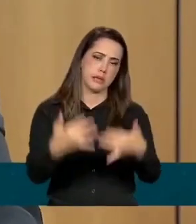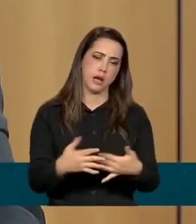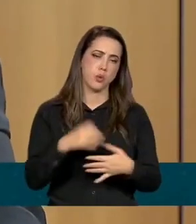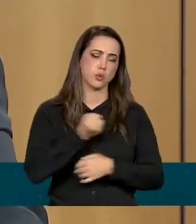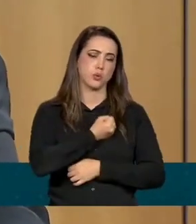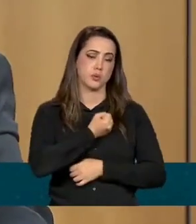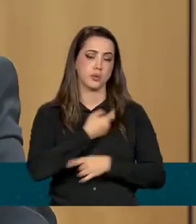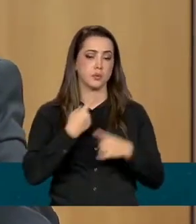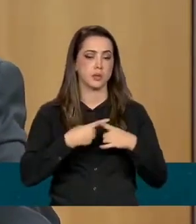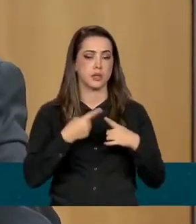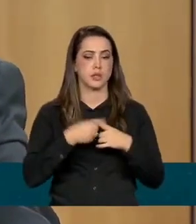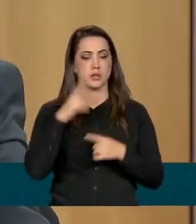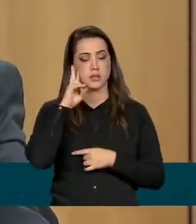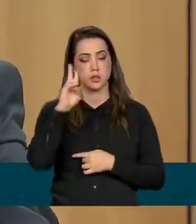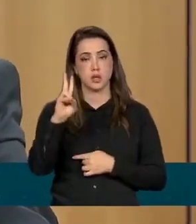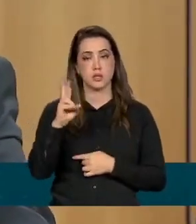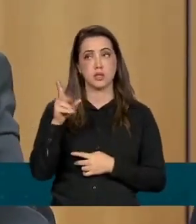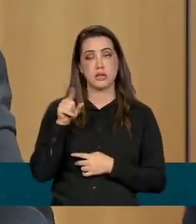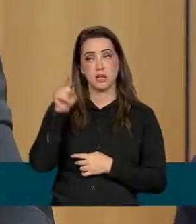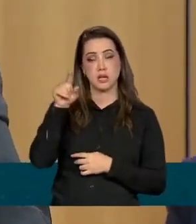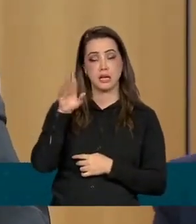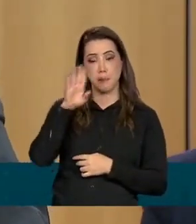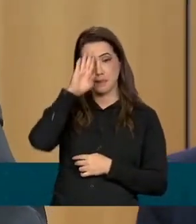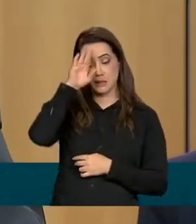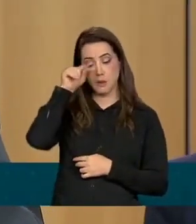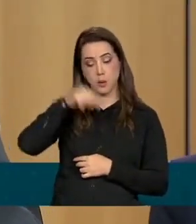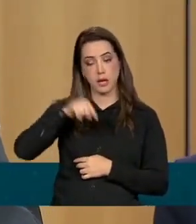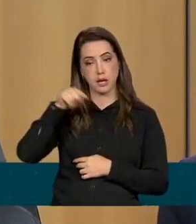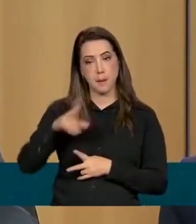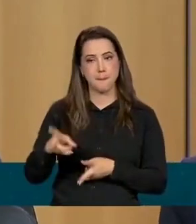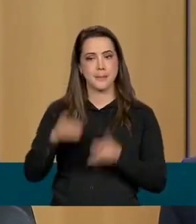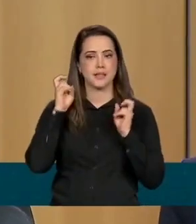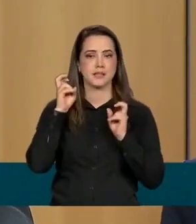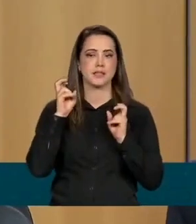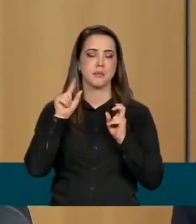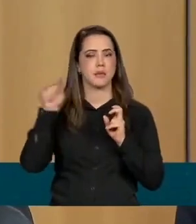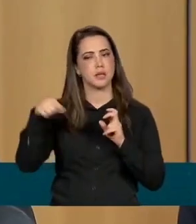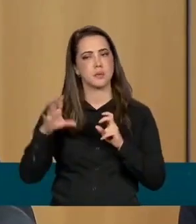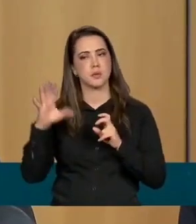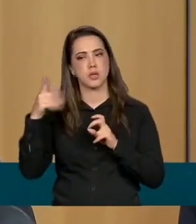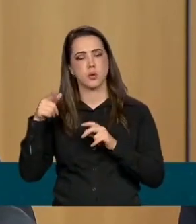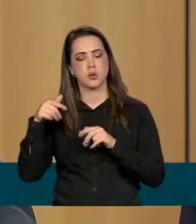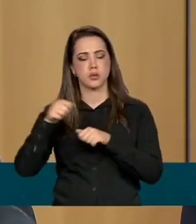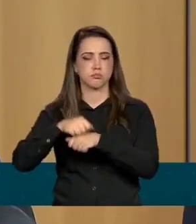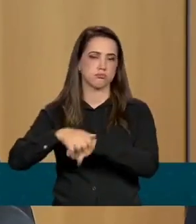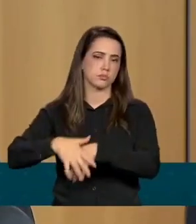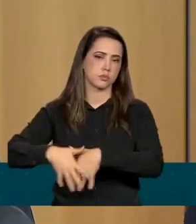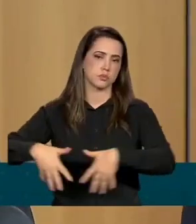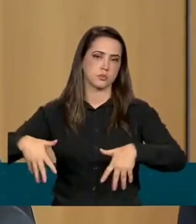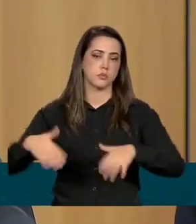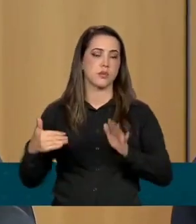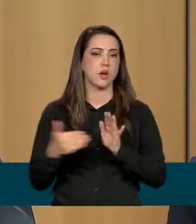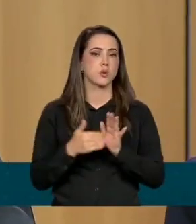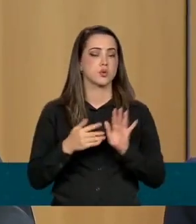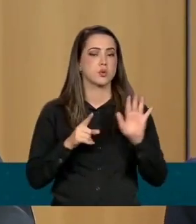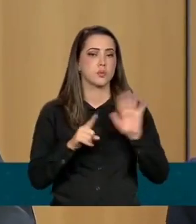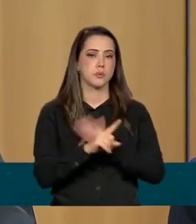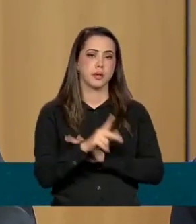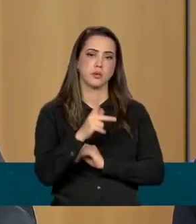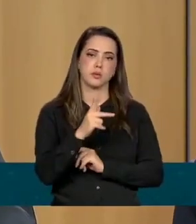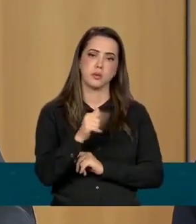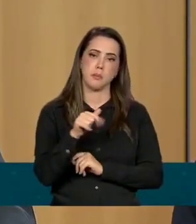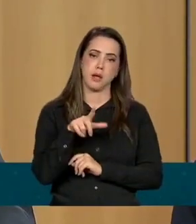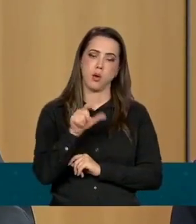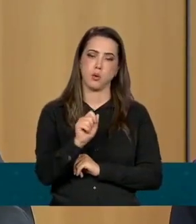porque centralmente a gente tem a detecção e as providências são de modo descentralizado. A última pergunta, Paula